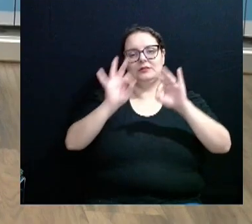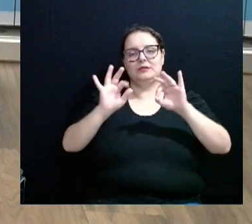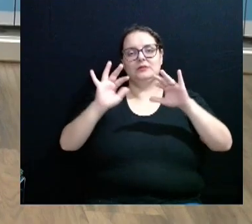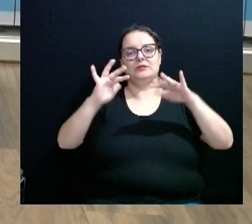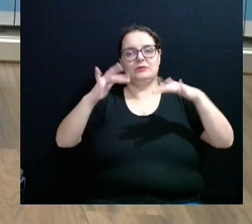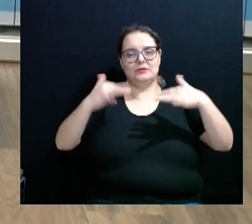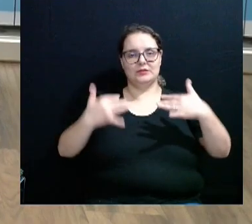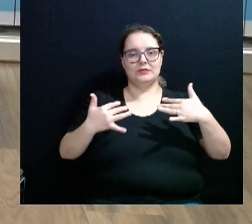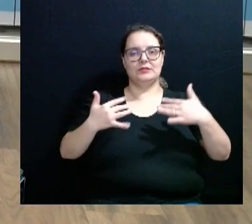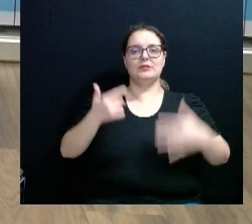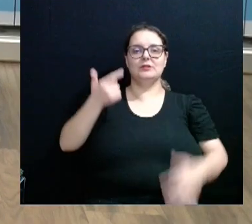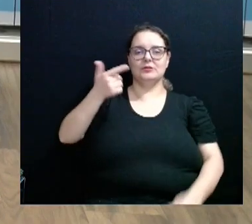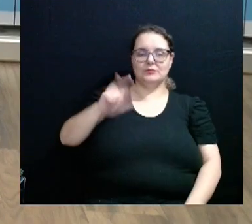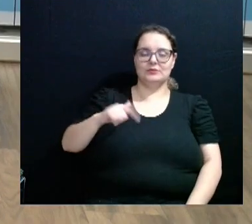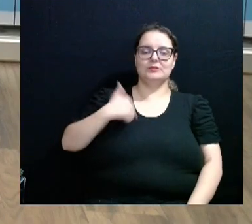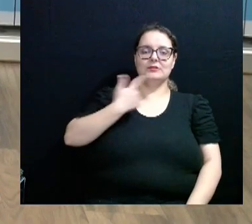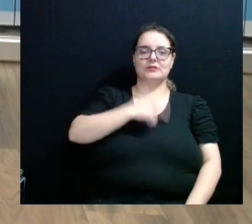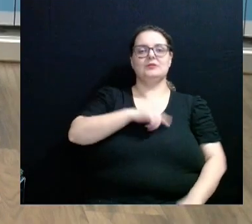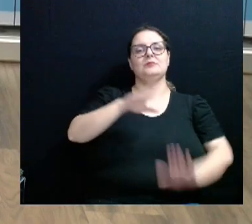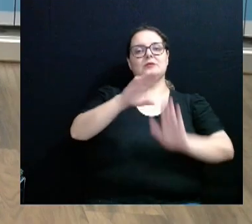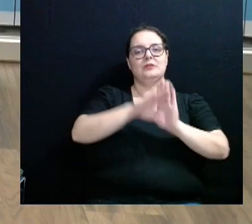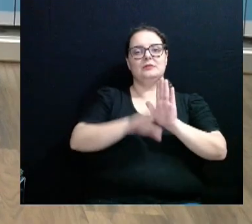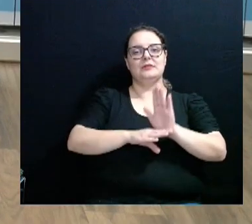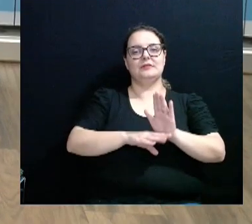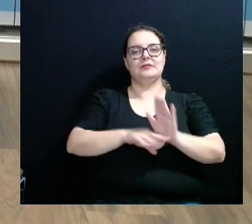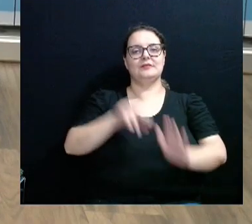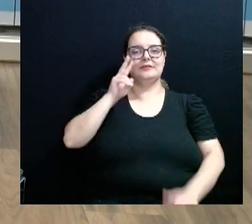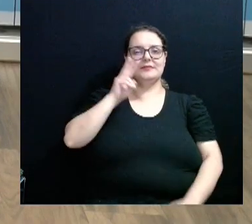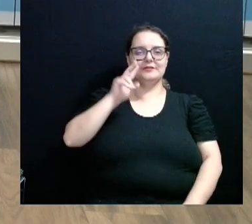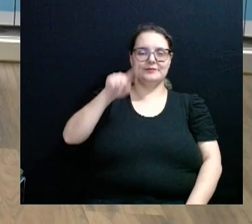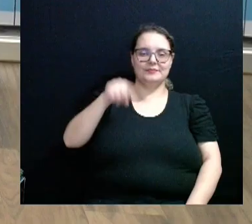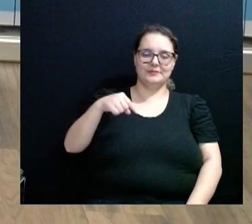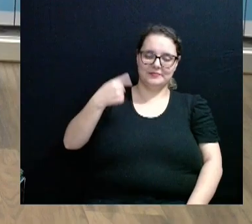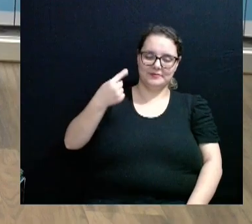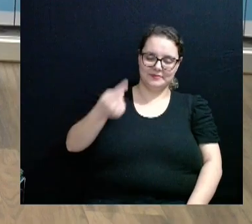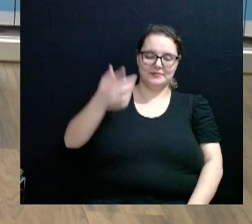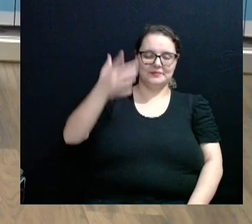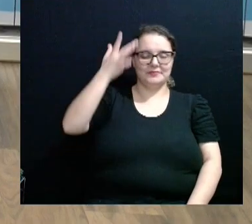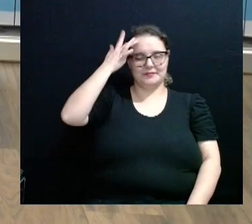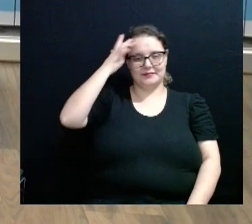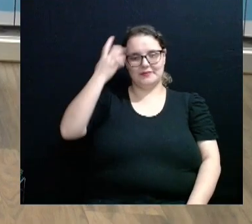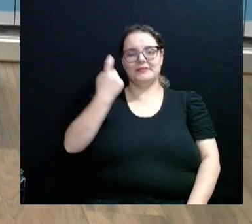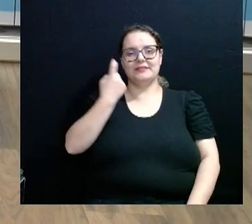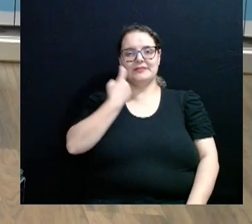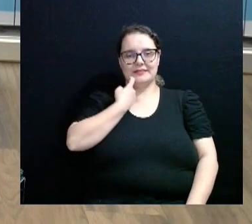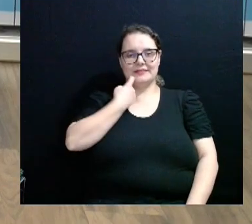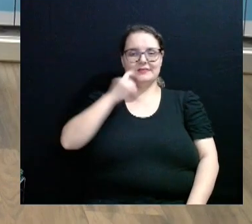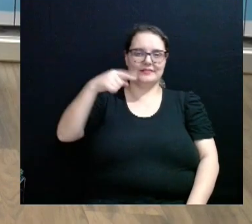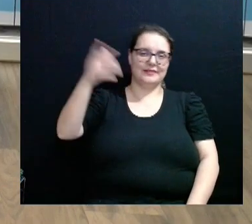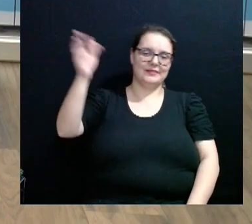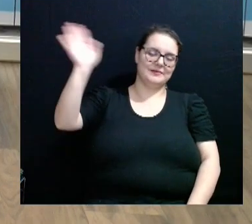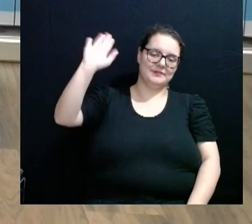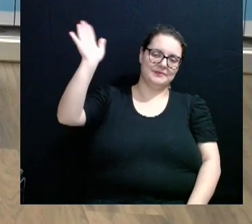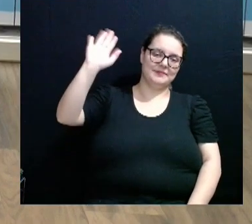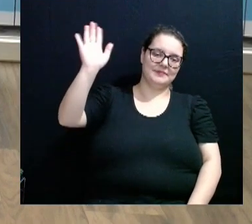audiência. Continue na nossa programação e nos vemos amanhã na sexta-feira. Até lá. Tchau, tchau.